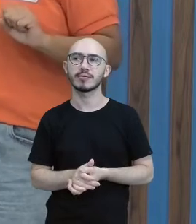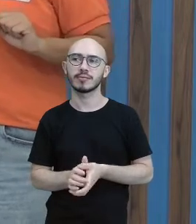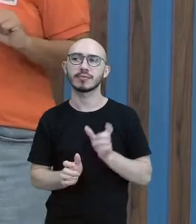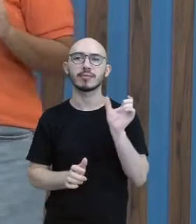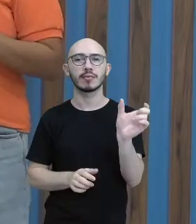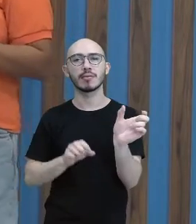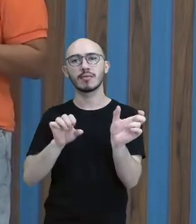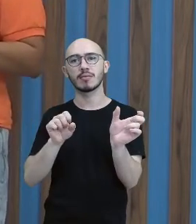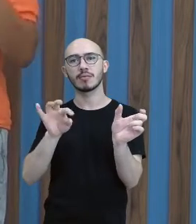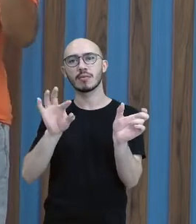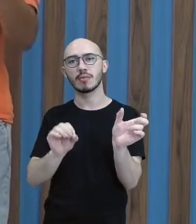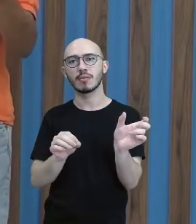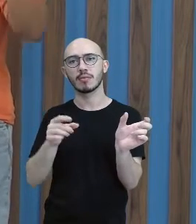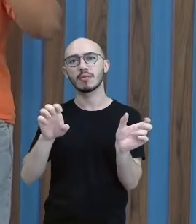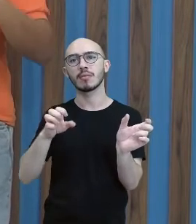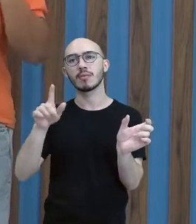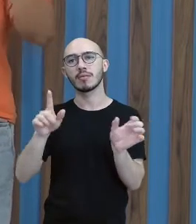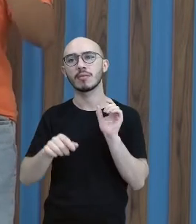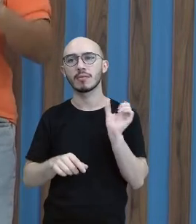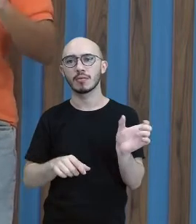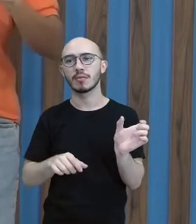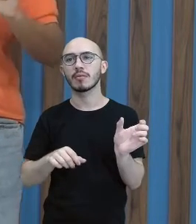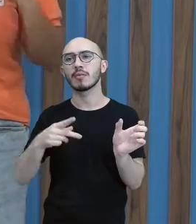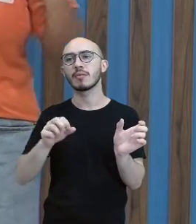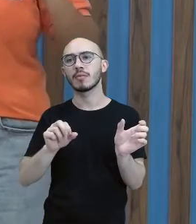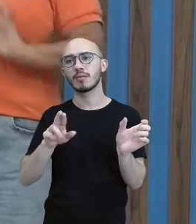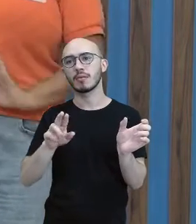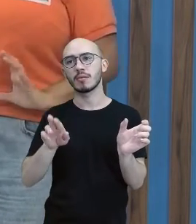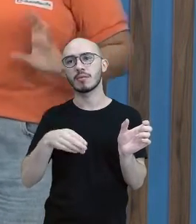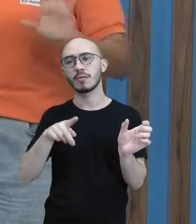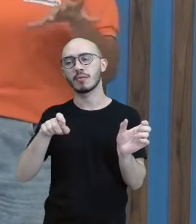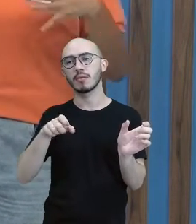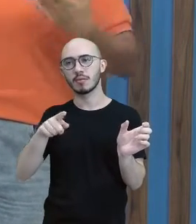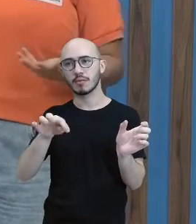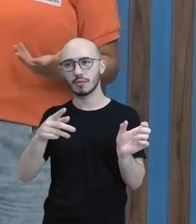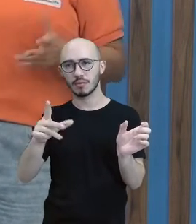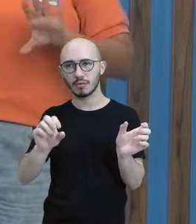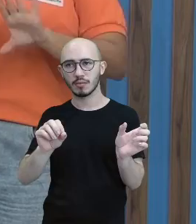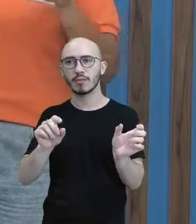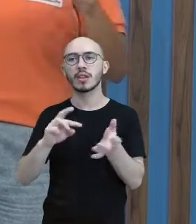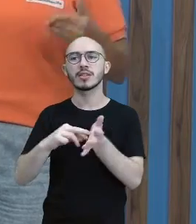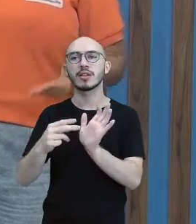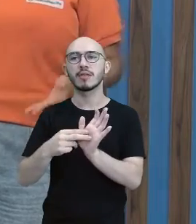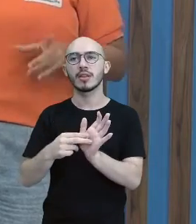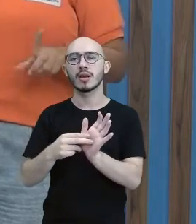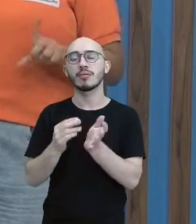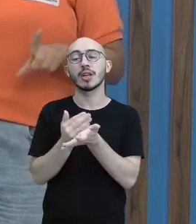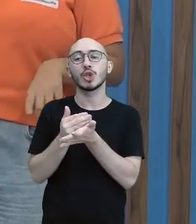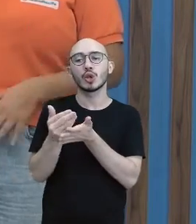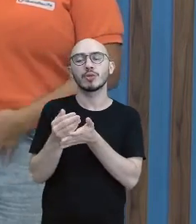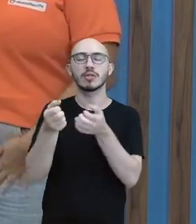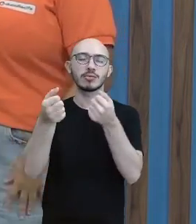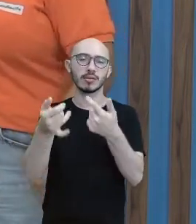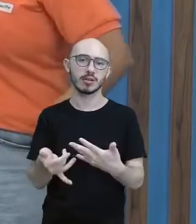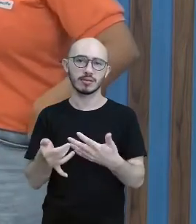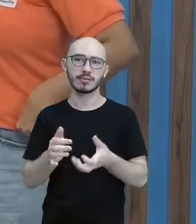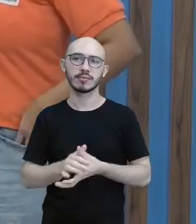a propósito, ou seja, por exemplo, elas vão introduzir uma explicação e elas são isoladas por